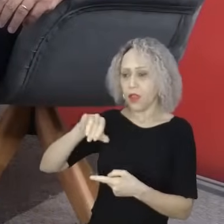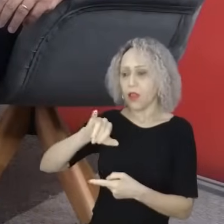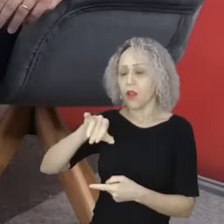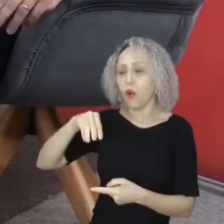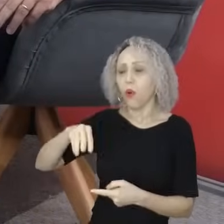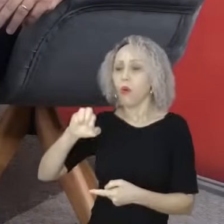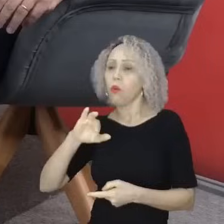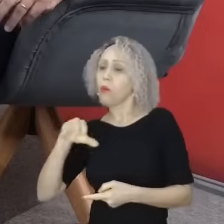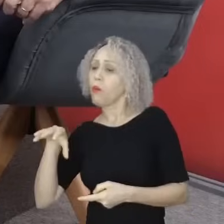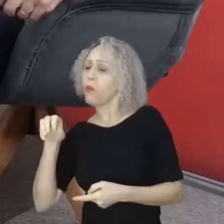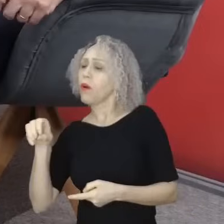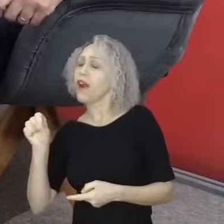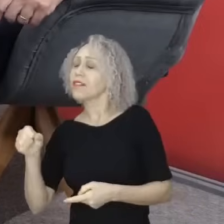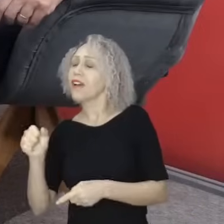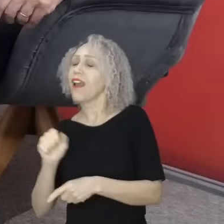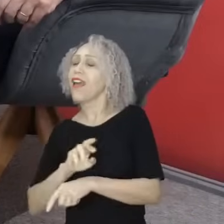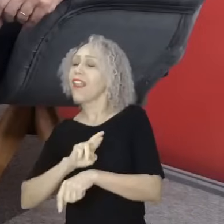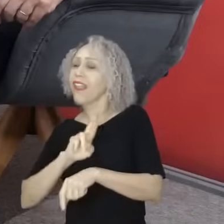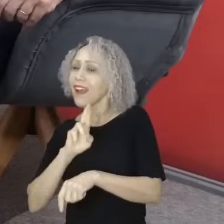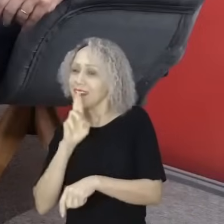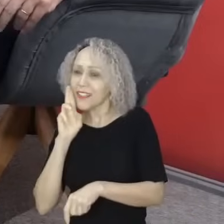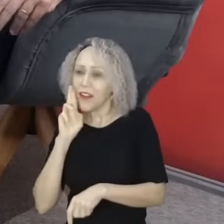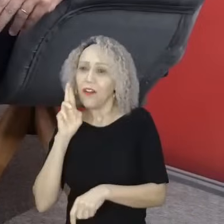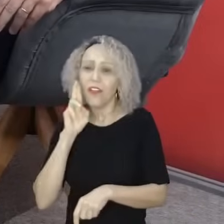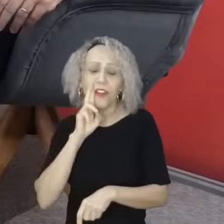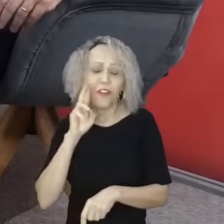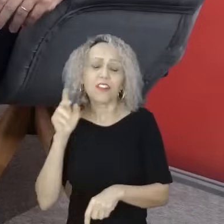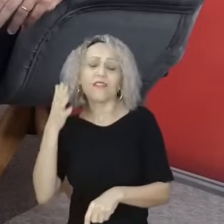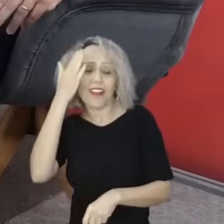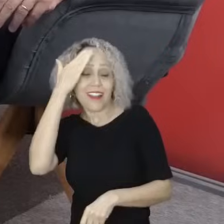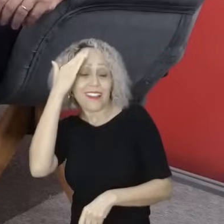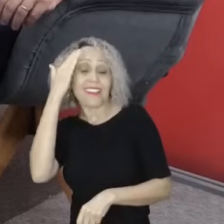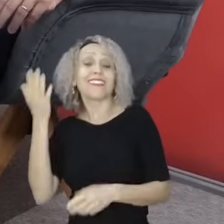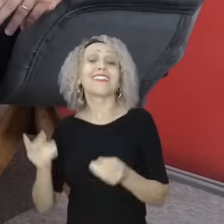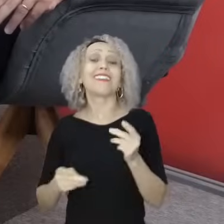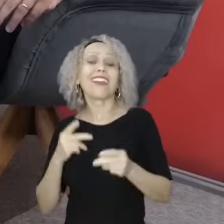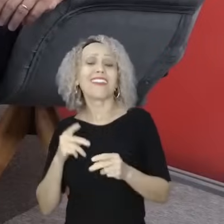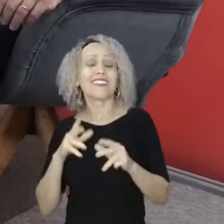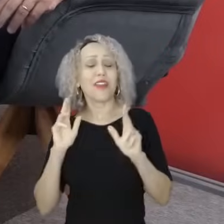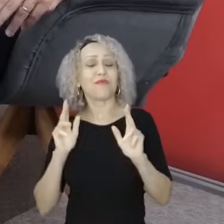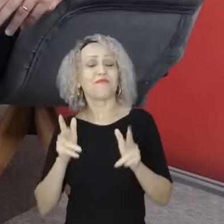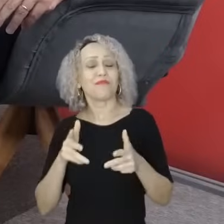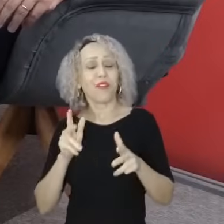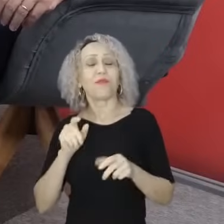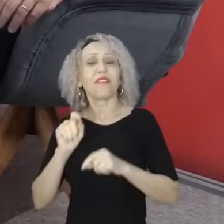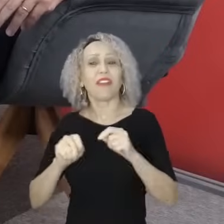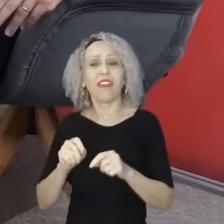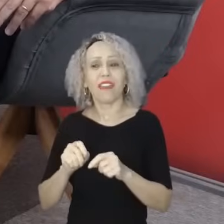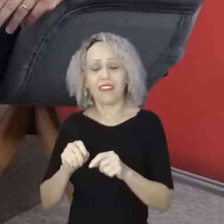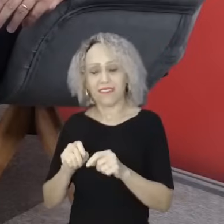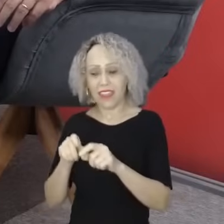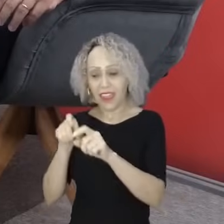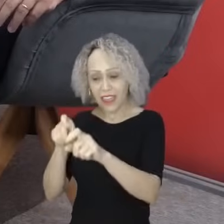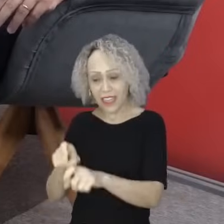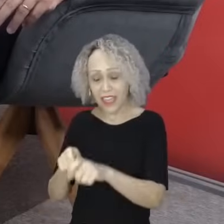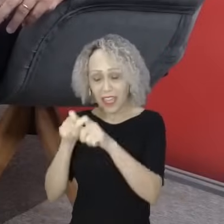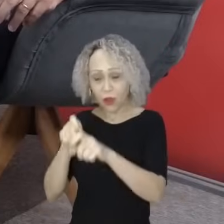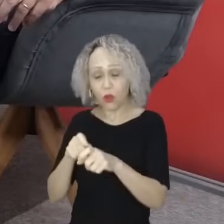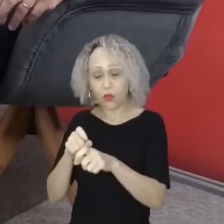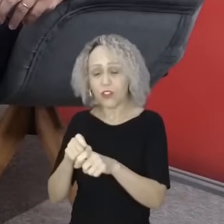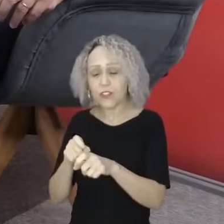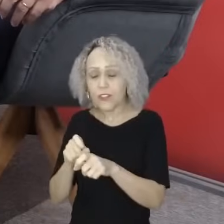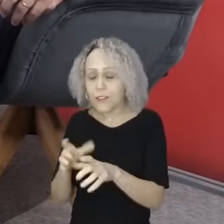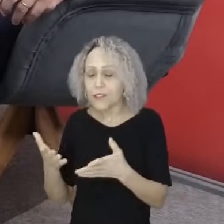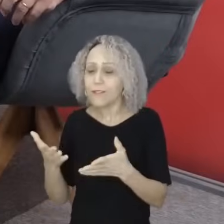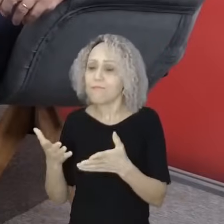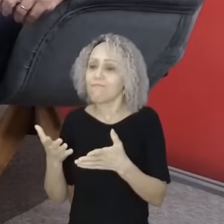disse que quem é pop e tecnológico é a agroecologia. Já o agro, que é tóxico e que destrói, não é para ser incentivado. Essas